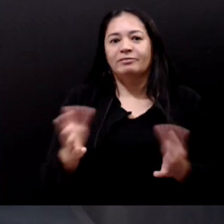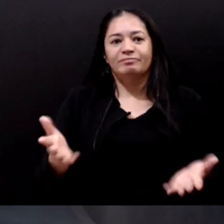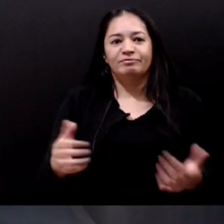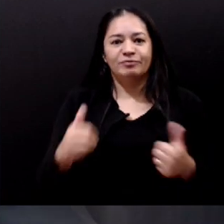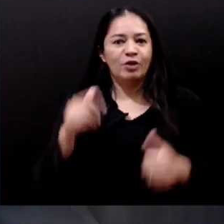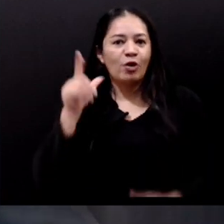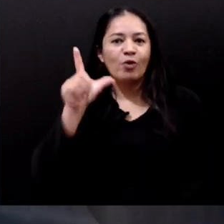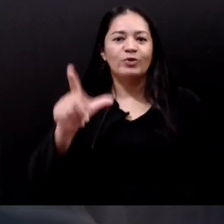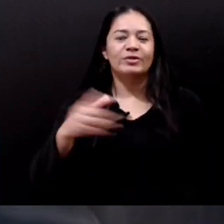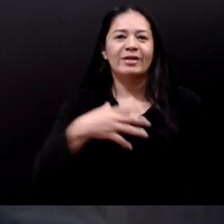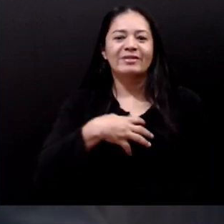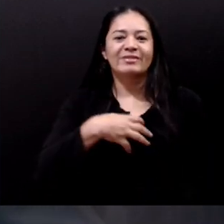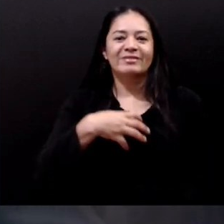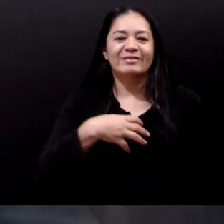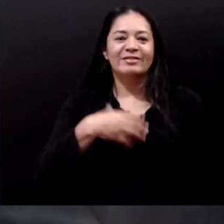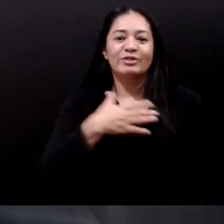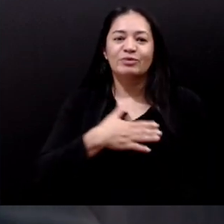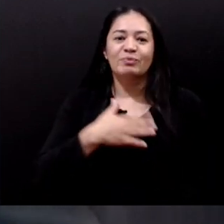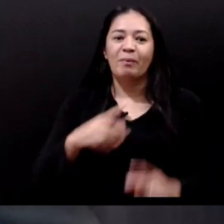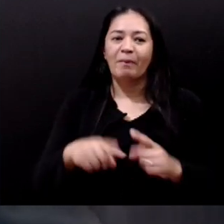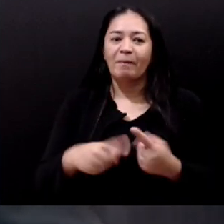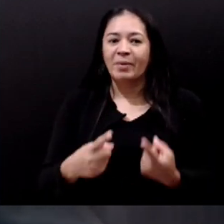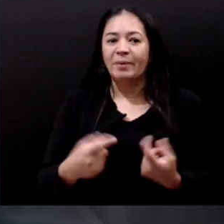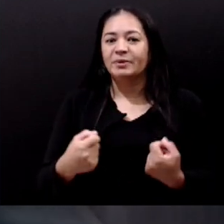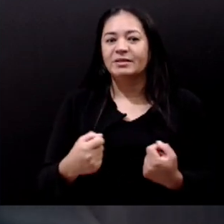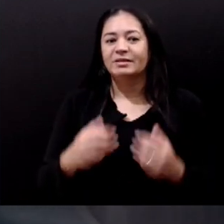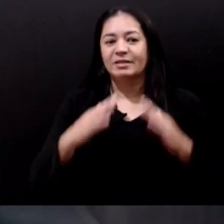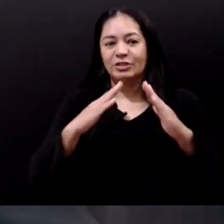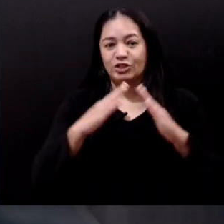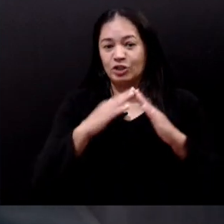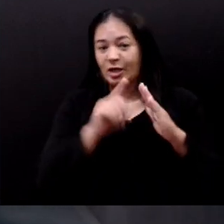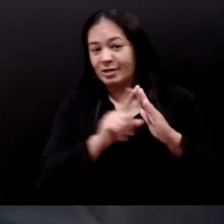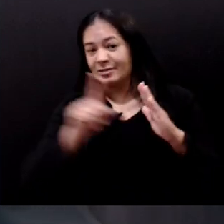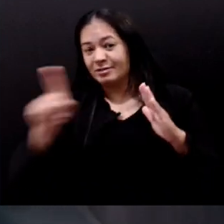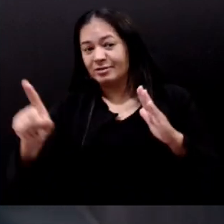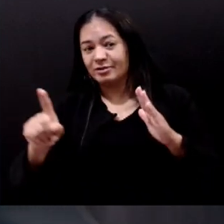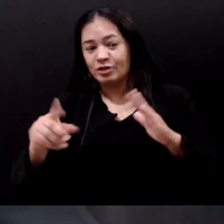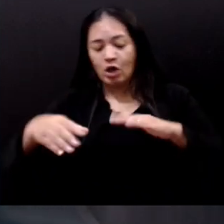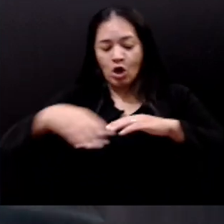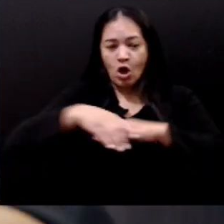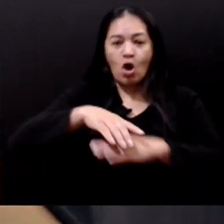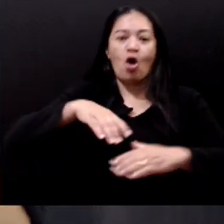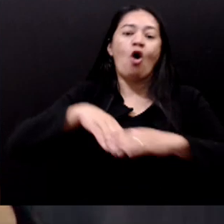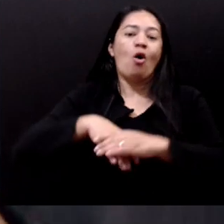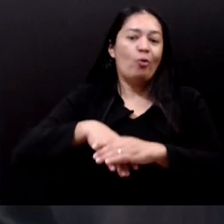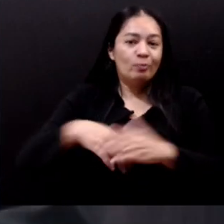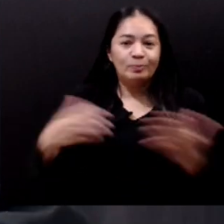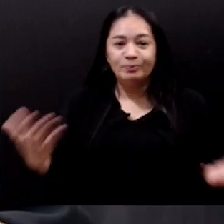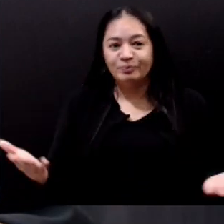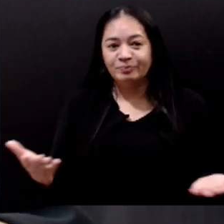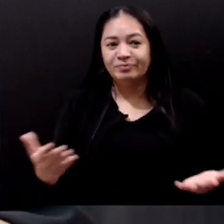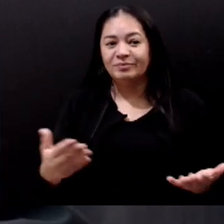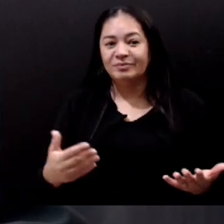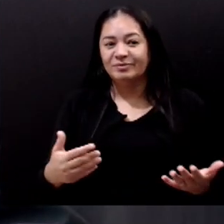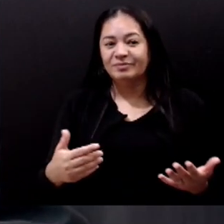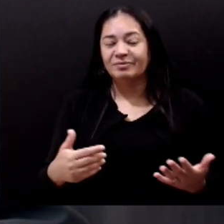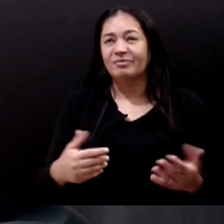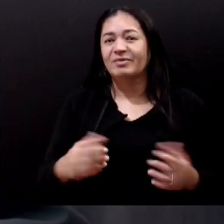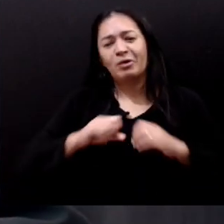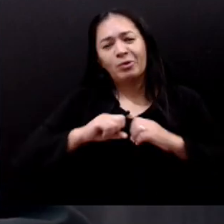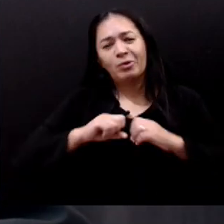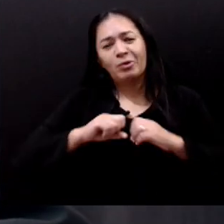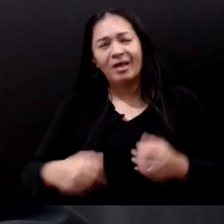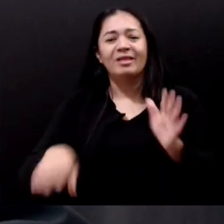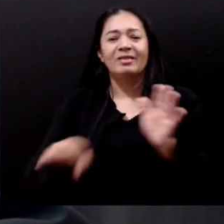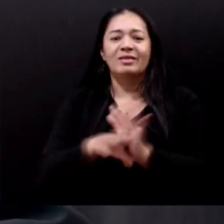de prazer. Mas você tem que sair da sua casa, você tem que colocar um tênis, você Hum. tem que enfrentar aquilo, você tem que se esforçar até você conseguir liberar.